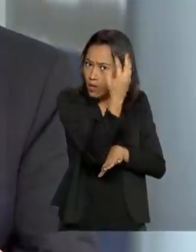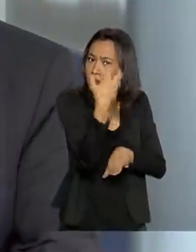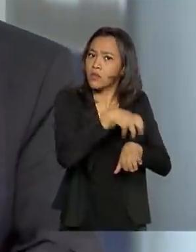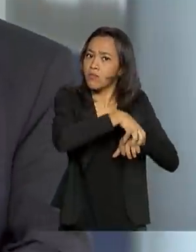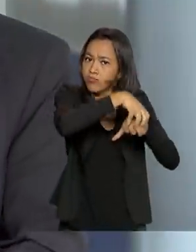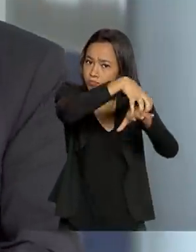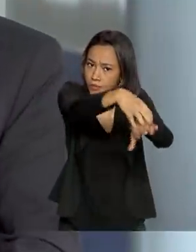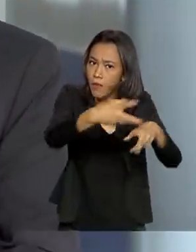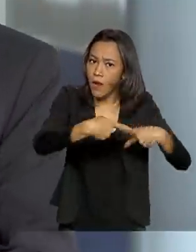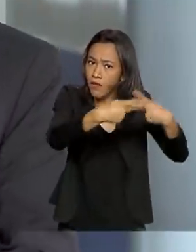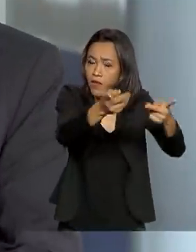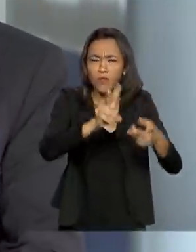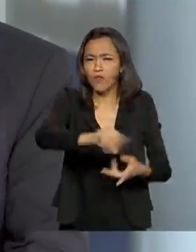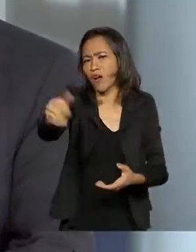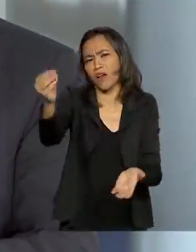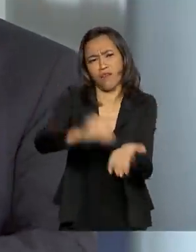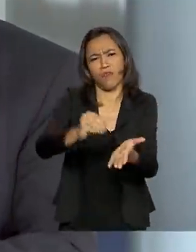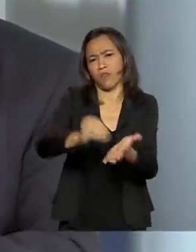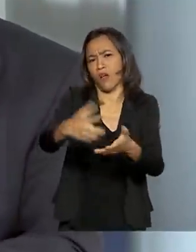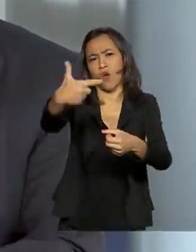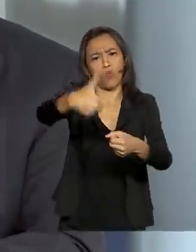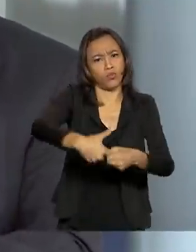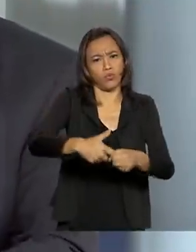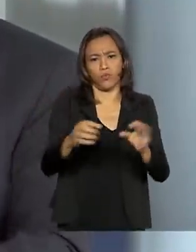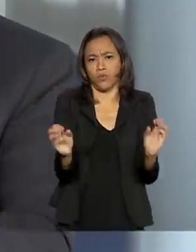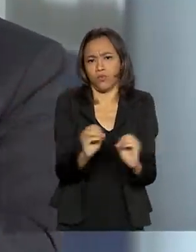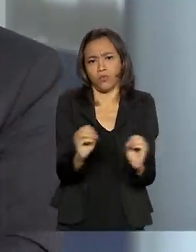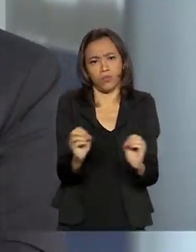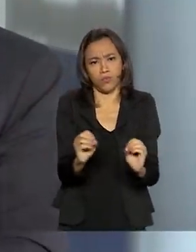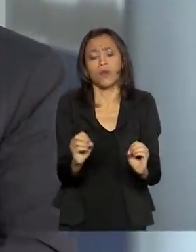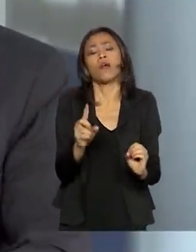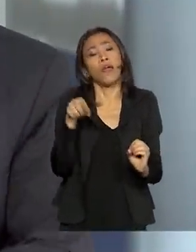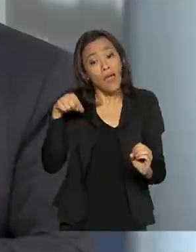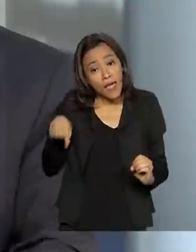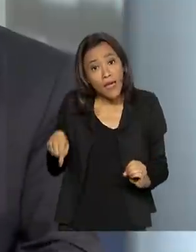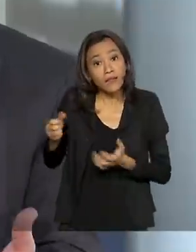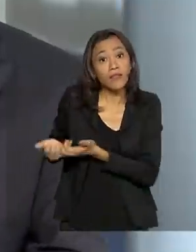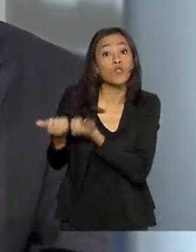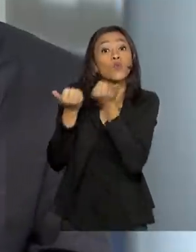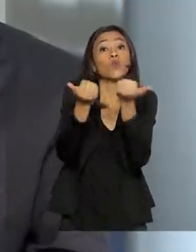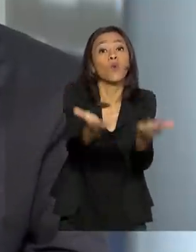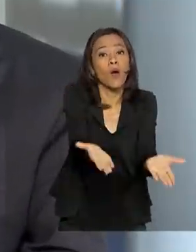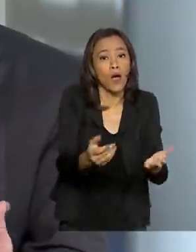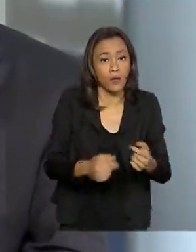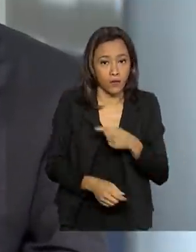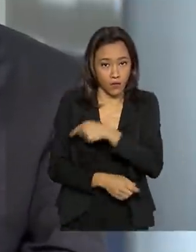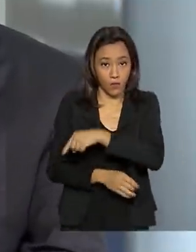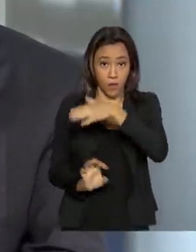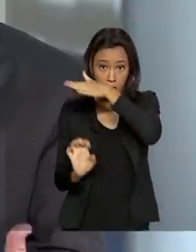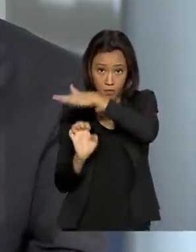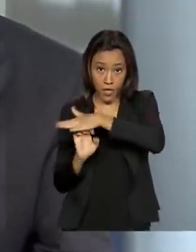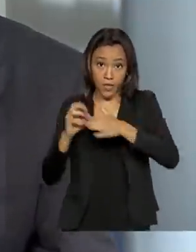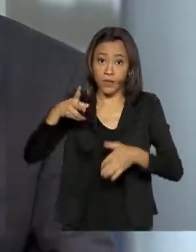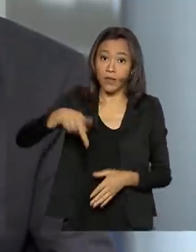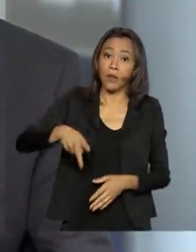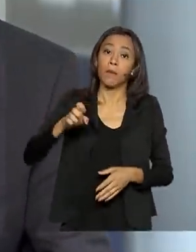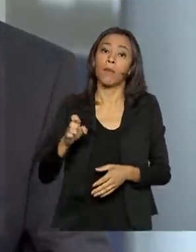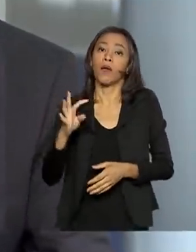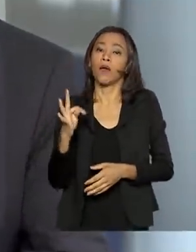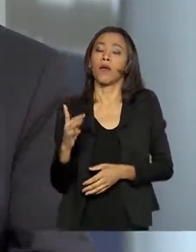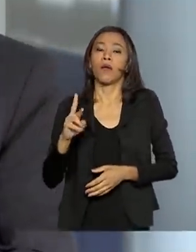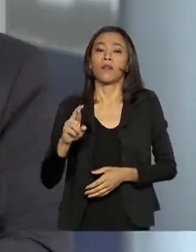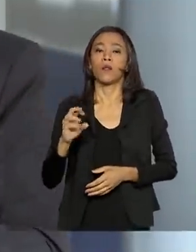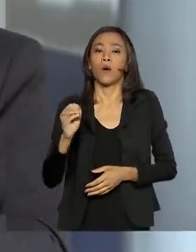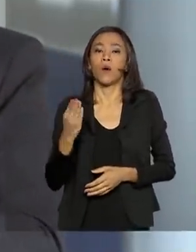ambulâncias poderem, ou seja, não vai faltar combustível, e esse combustível está sendo doado. Também a Petrobras, através do seu centro